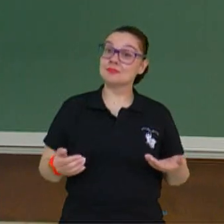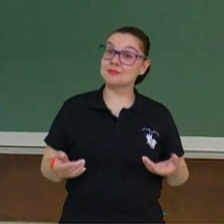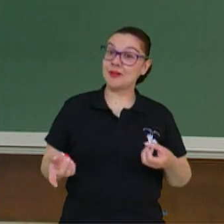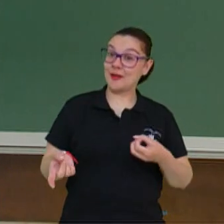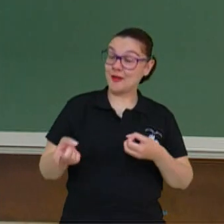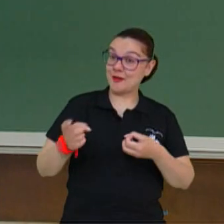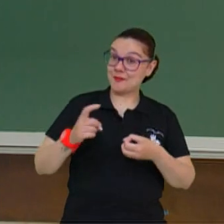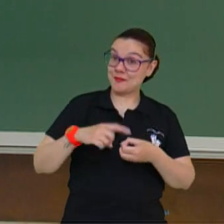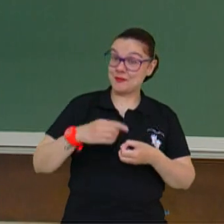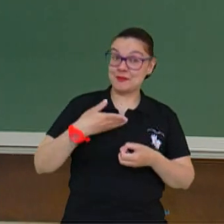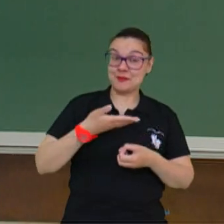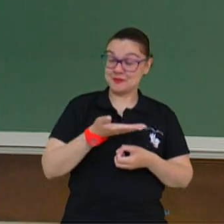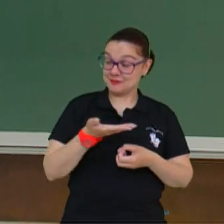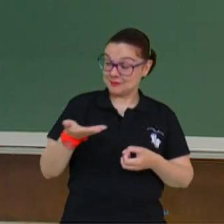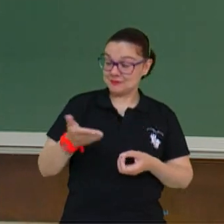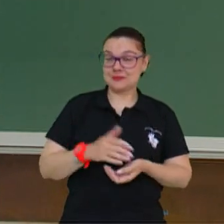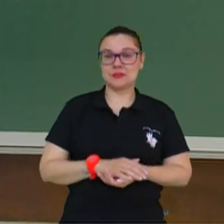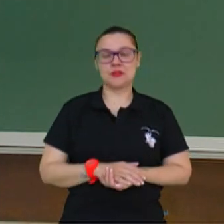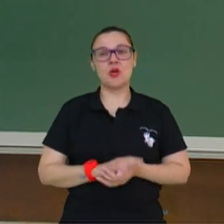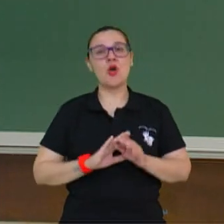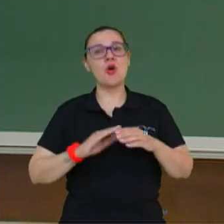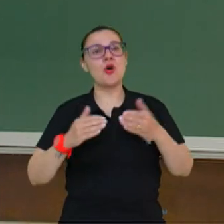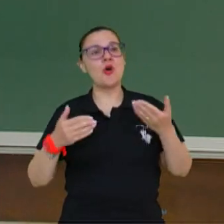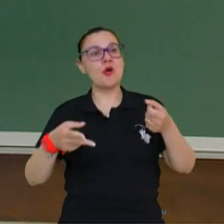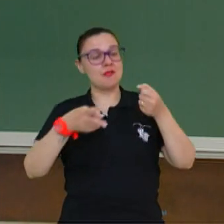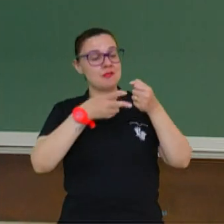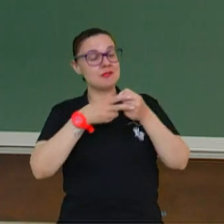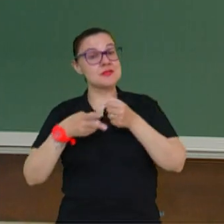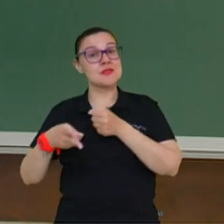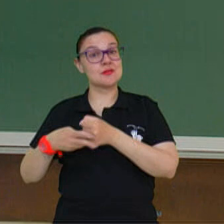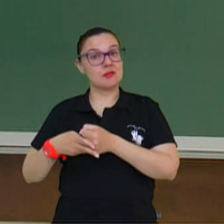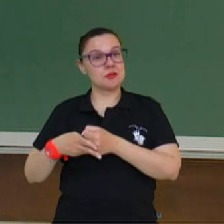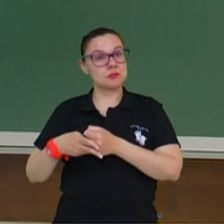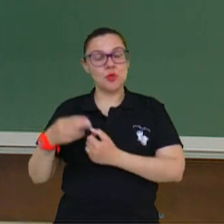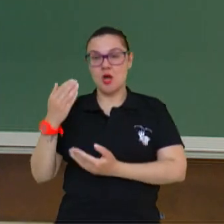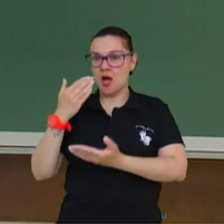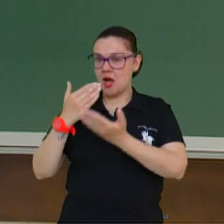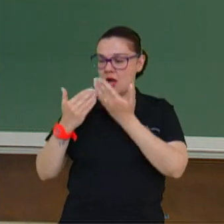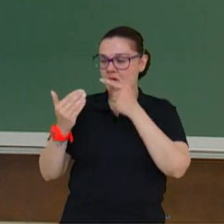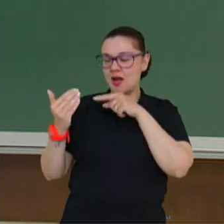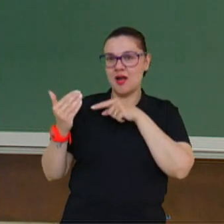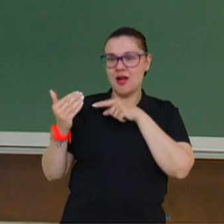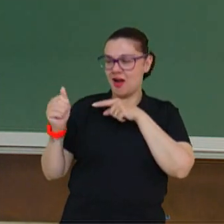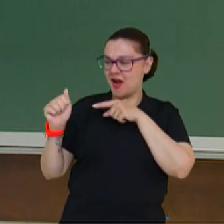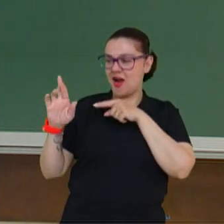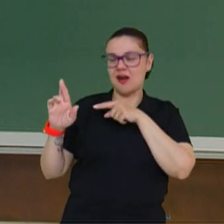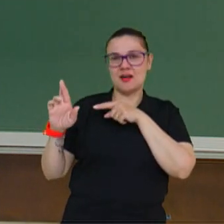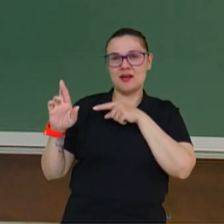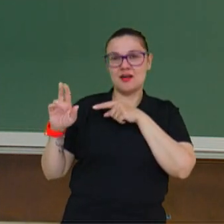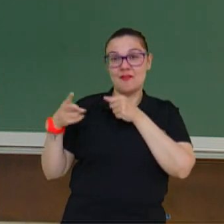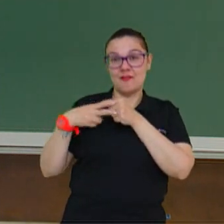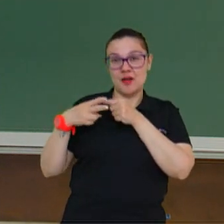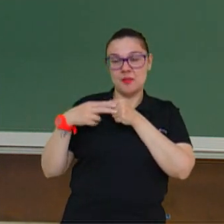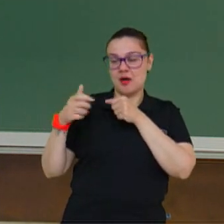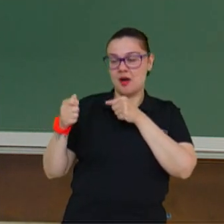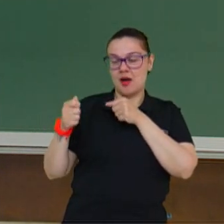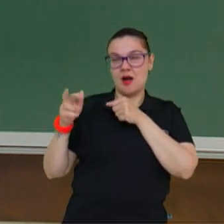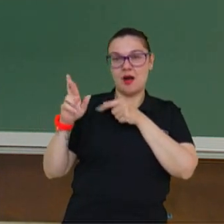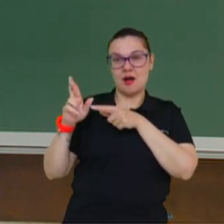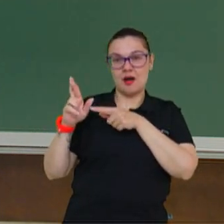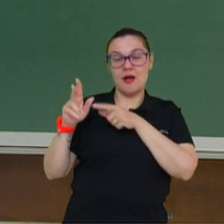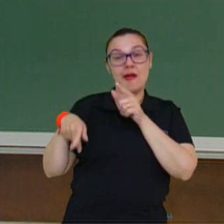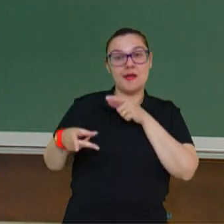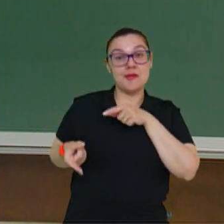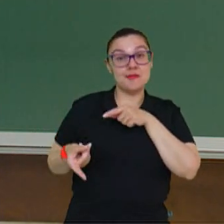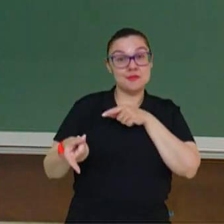Vamos lá, meus amigos, vejamos então. Quais são esses verbos? Ó, alimentar, repare que este ar, ir, denota um